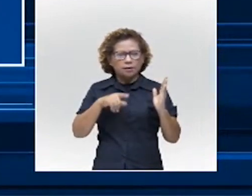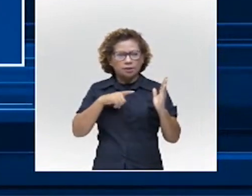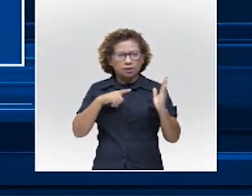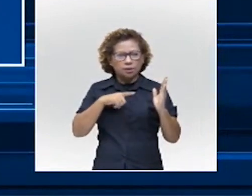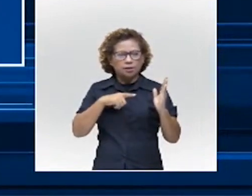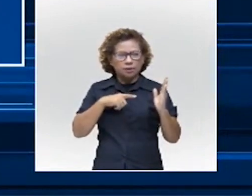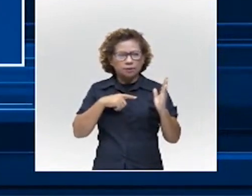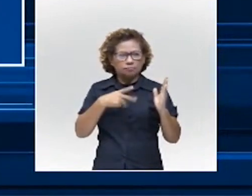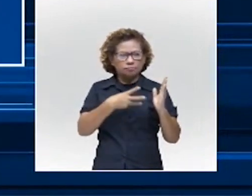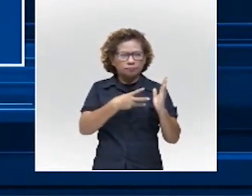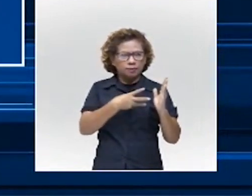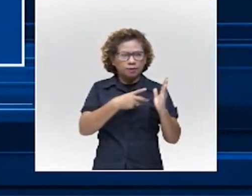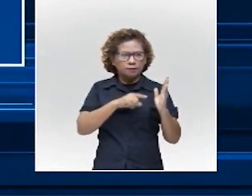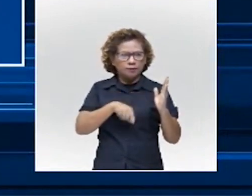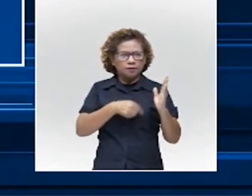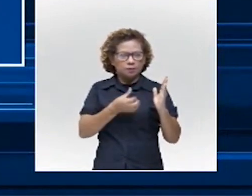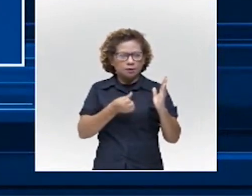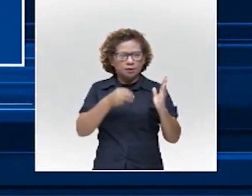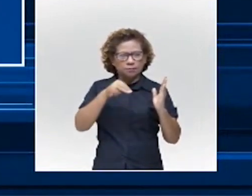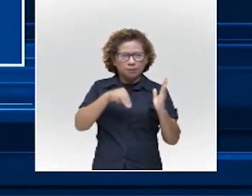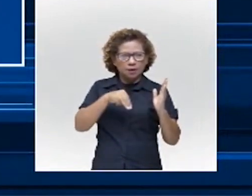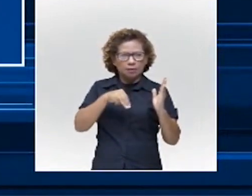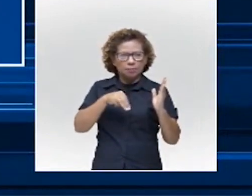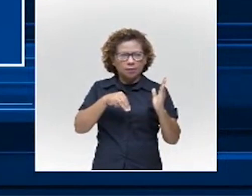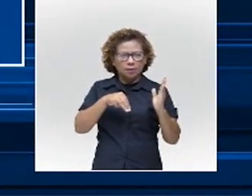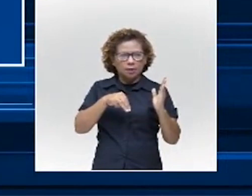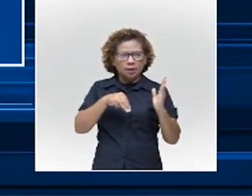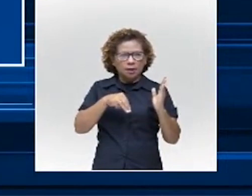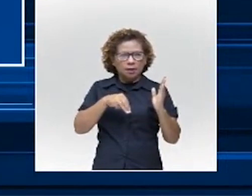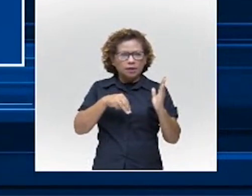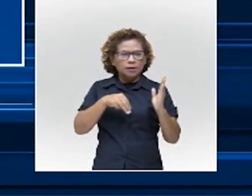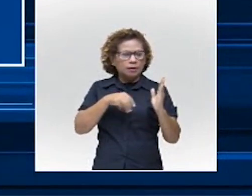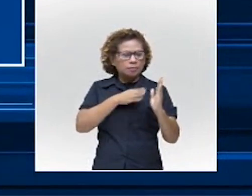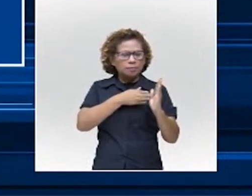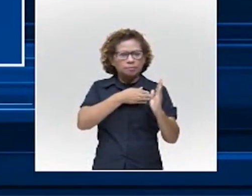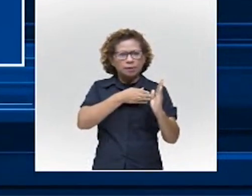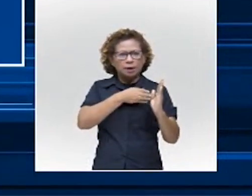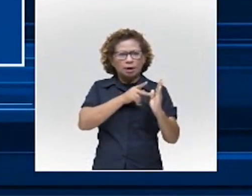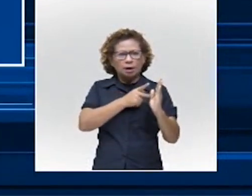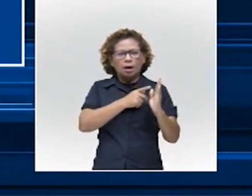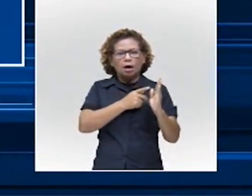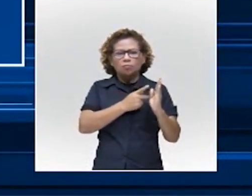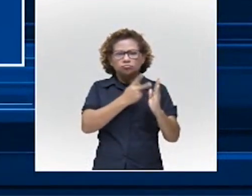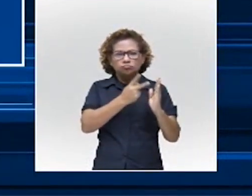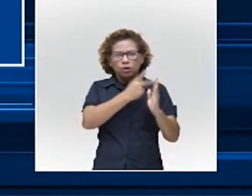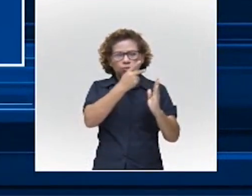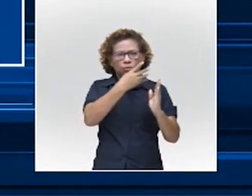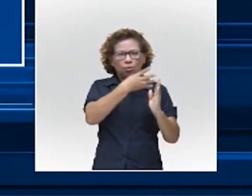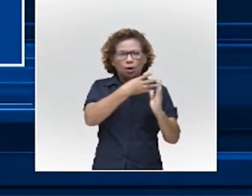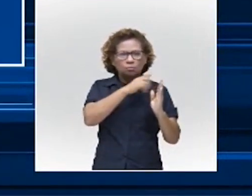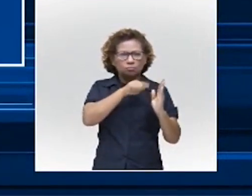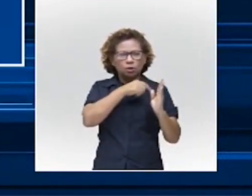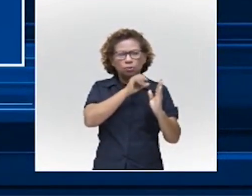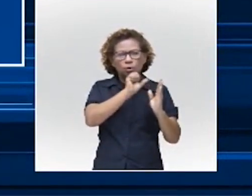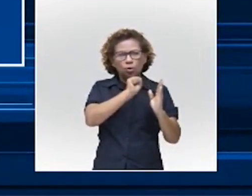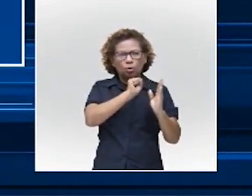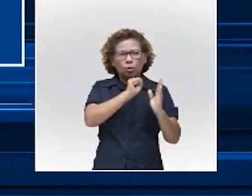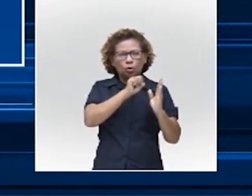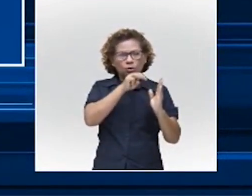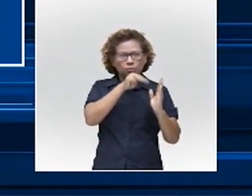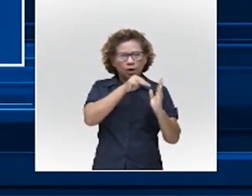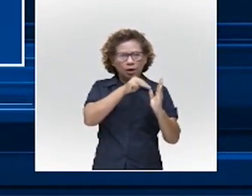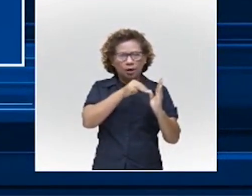a distância da parede para a base da escada de 3,6 metros. E aí, tendo